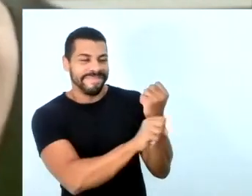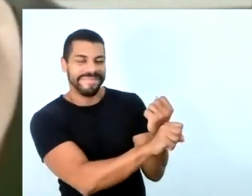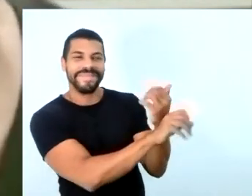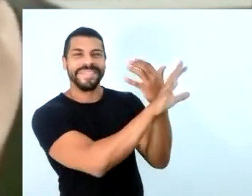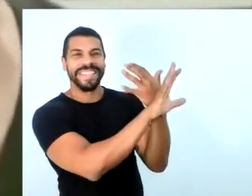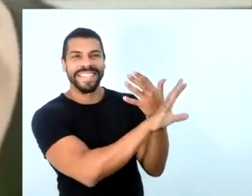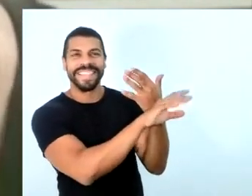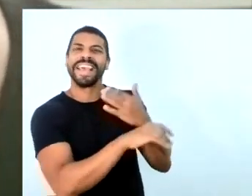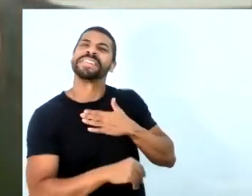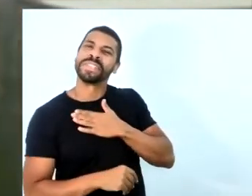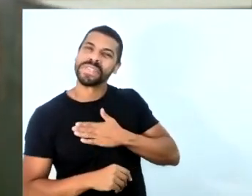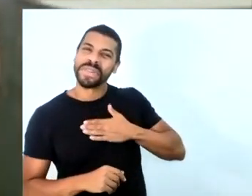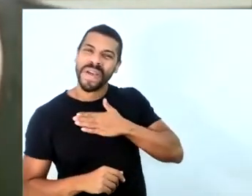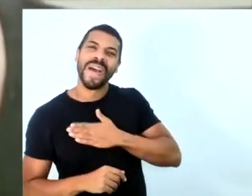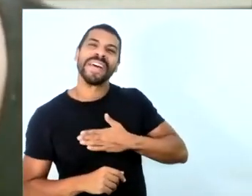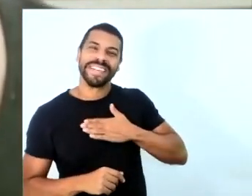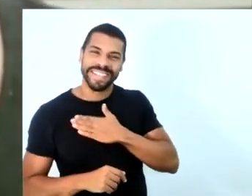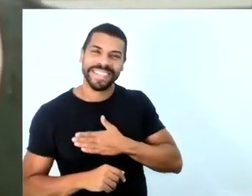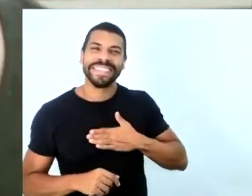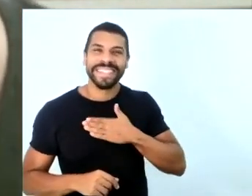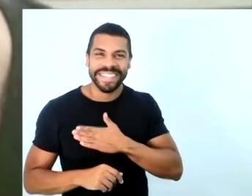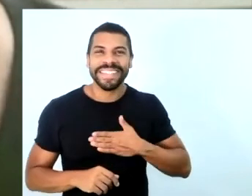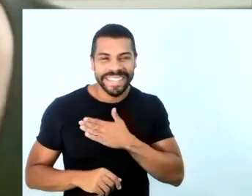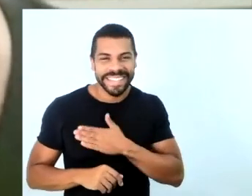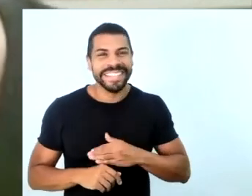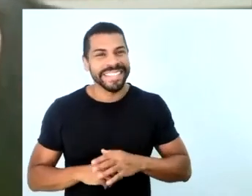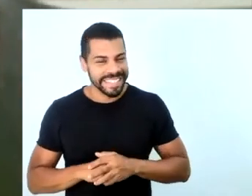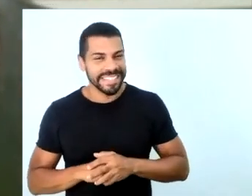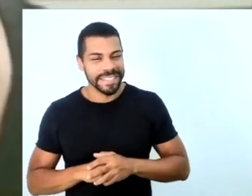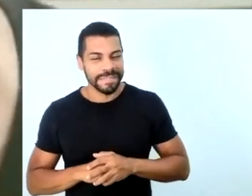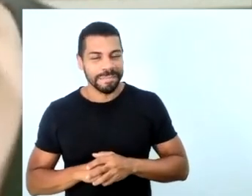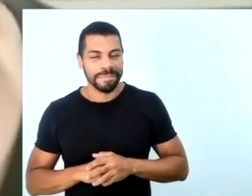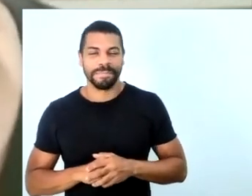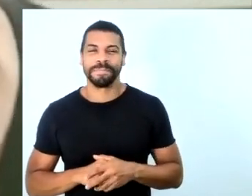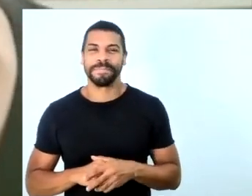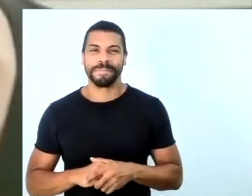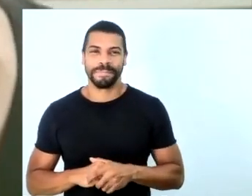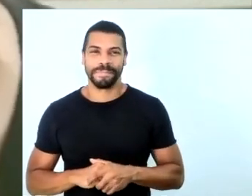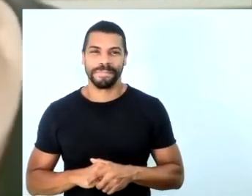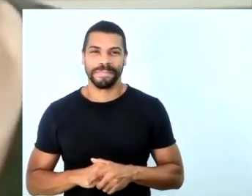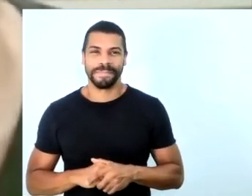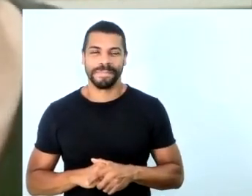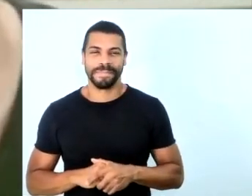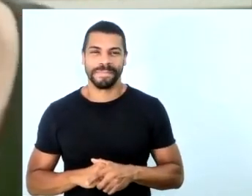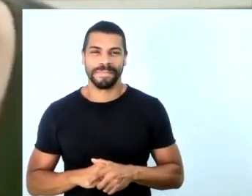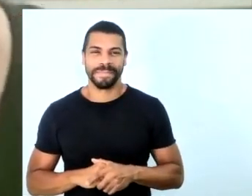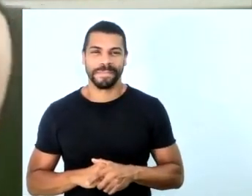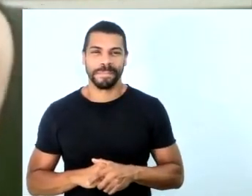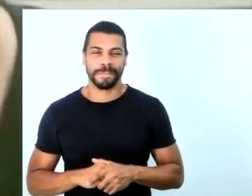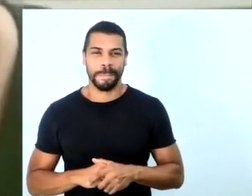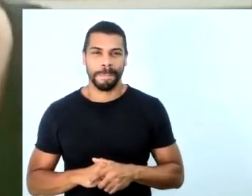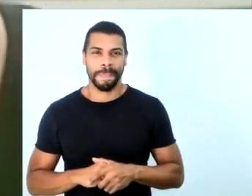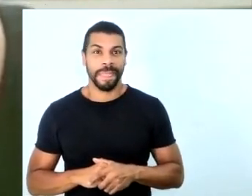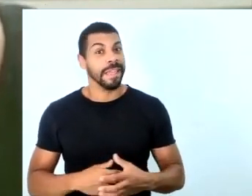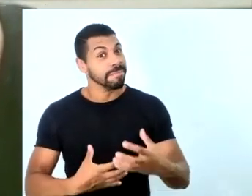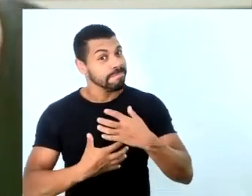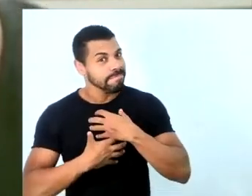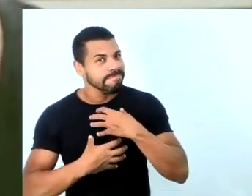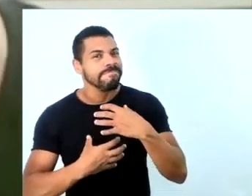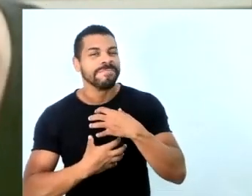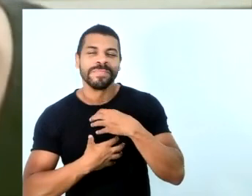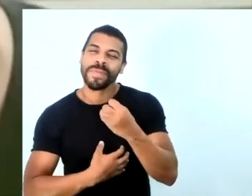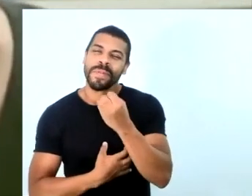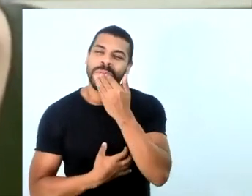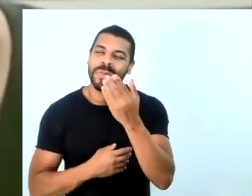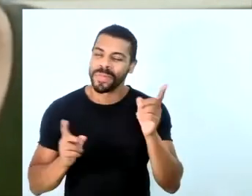e finalmente está encerrando. O que mostra que a gente teve uma queda especial pela Natália esse ano. Mas é